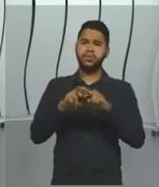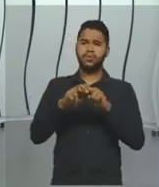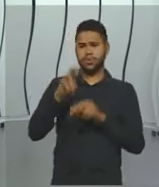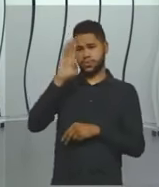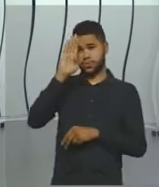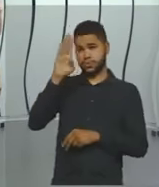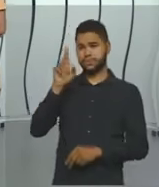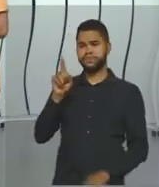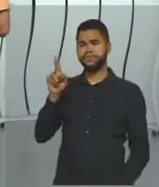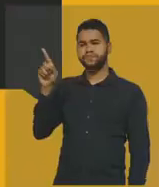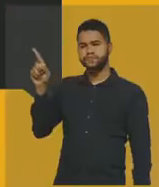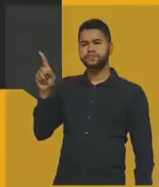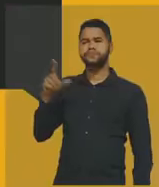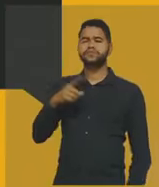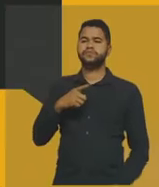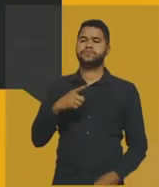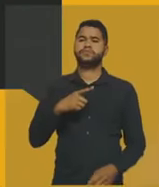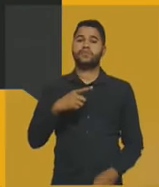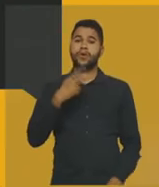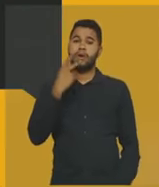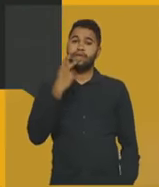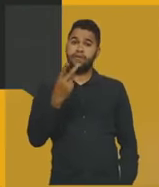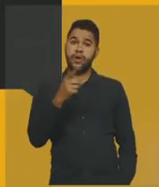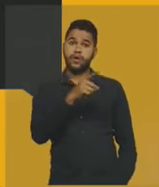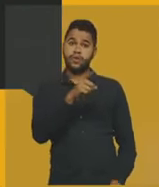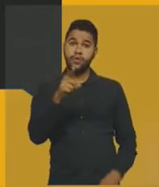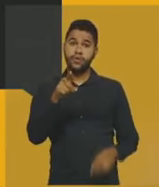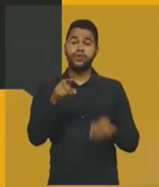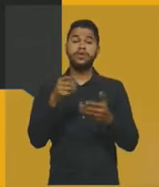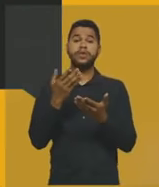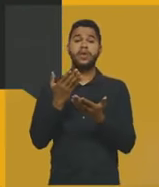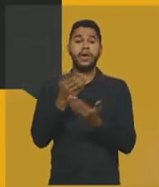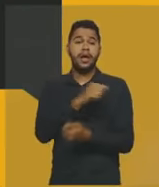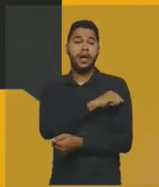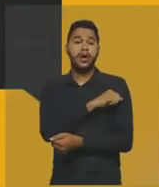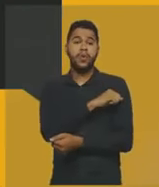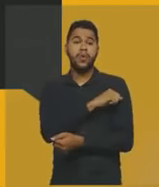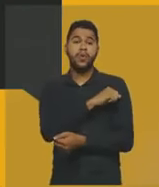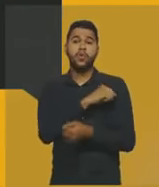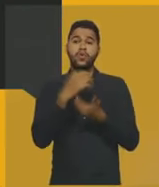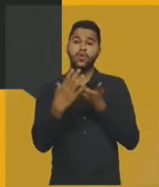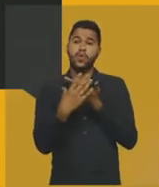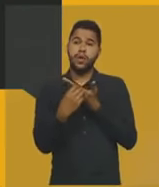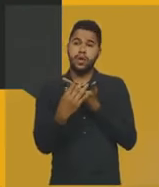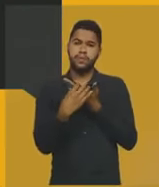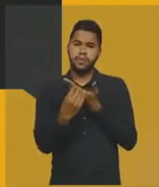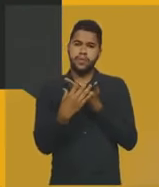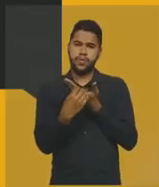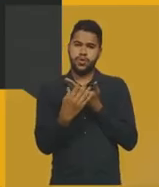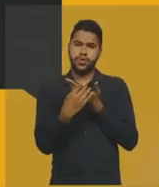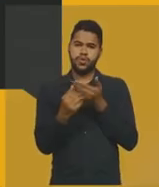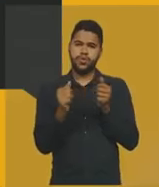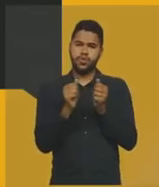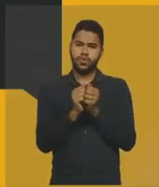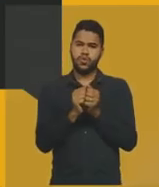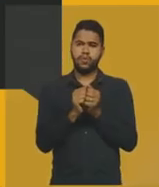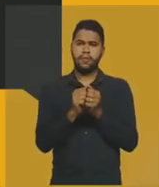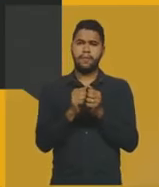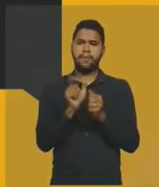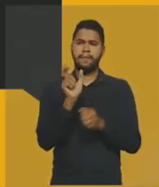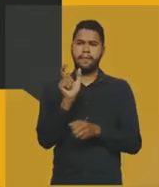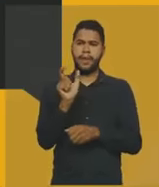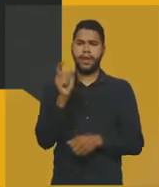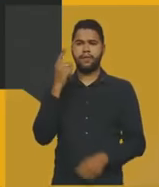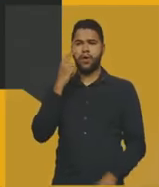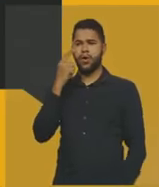ela aqui. Então nós temos, eu falo e você, student aí do outro lado, repeat with me. Vai repetir junto comigo.